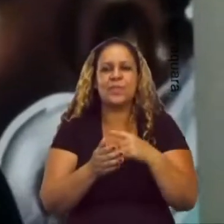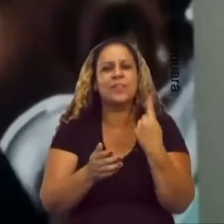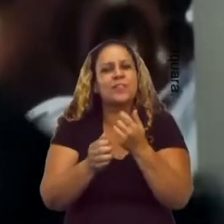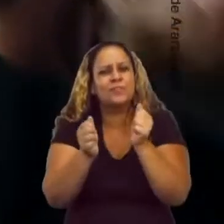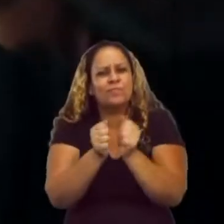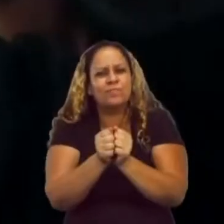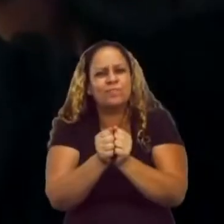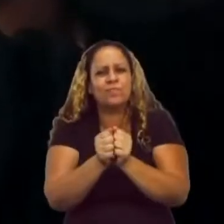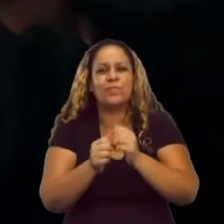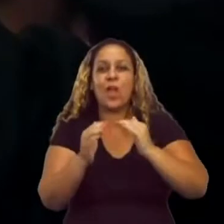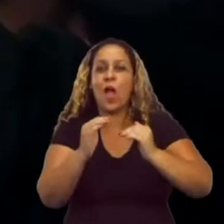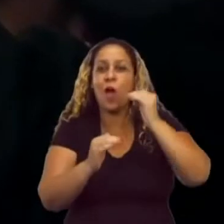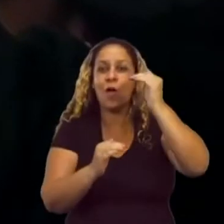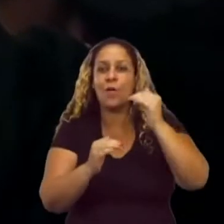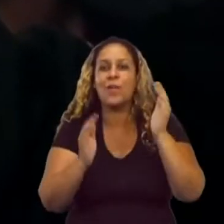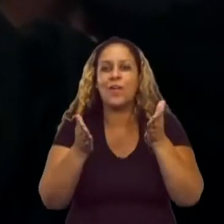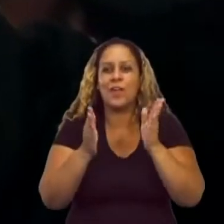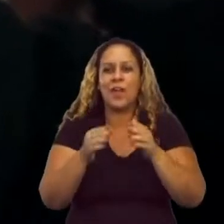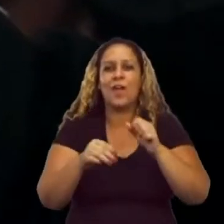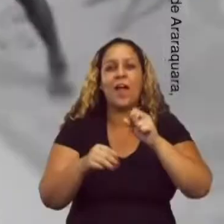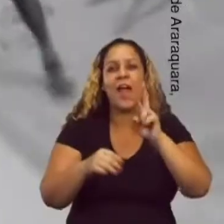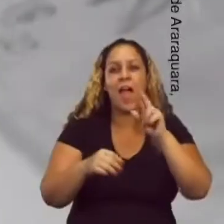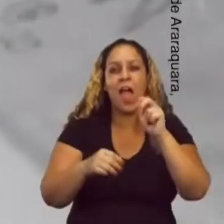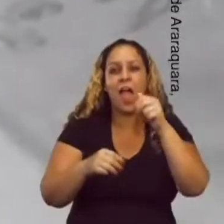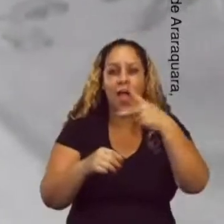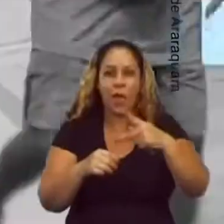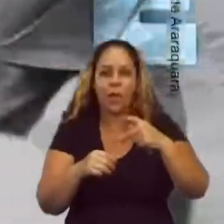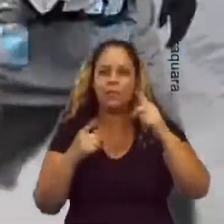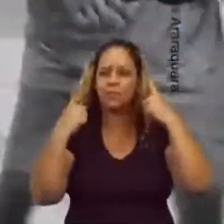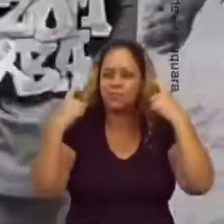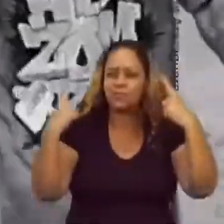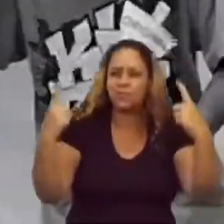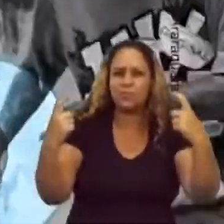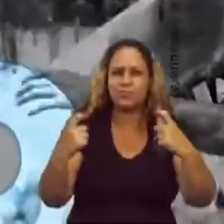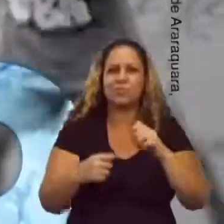araraquarenses. Tamo junto. Aumenta o volume que é rap do bom.